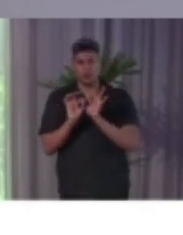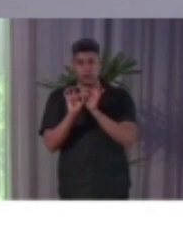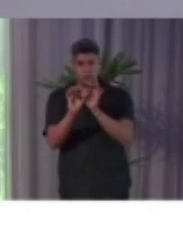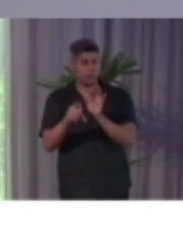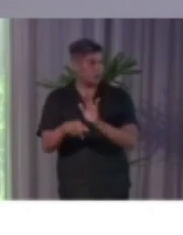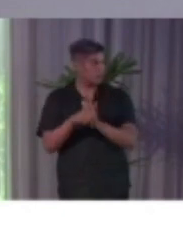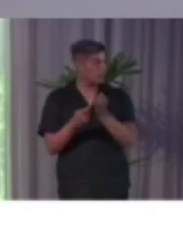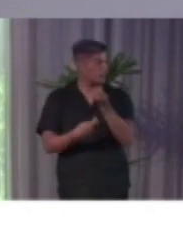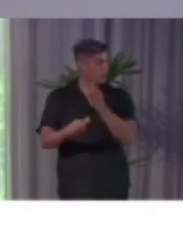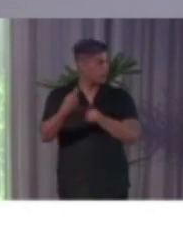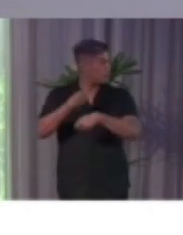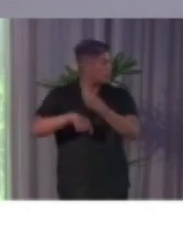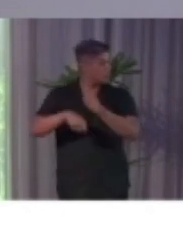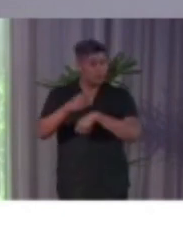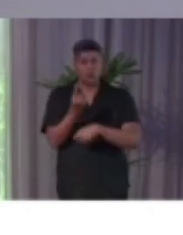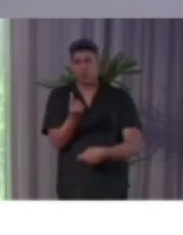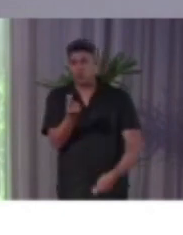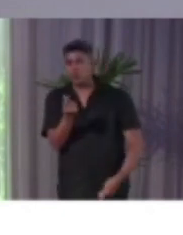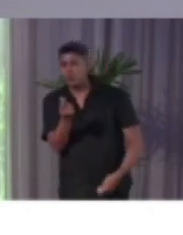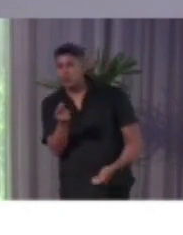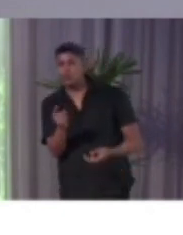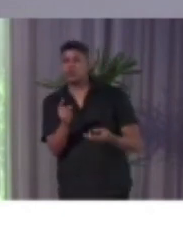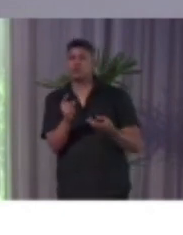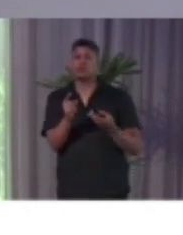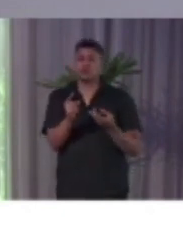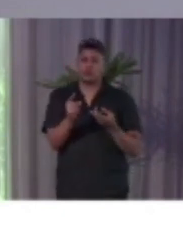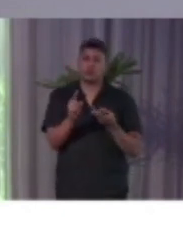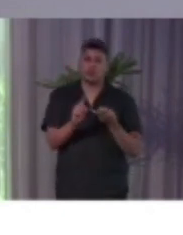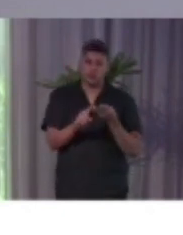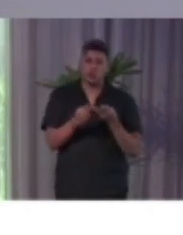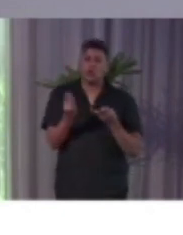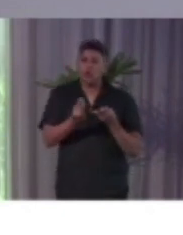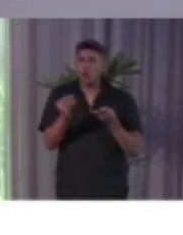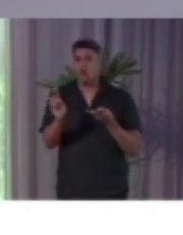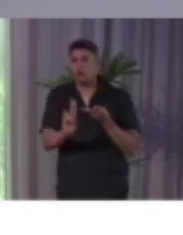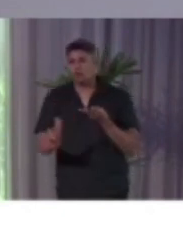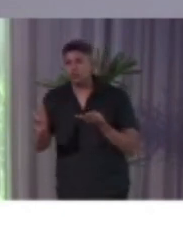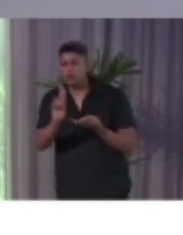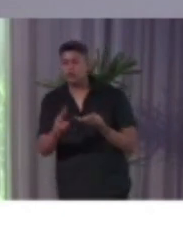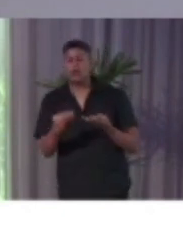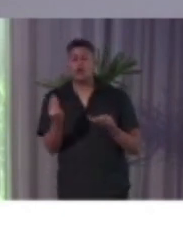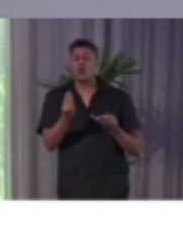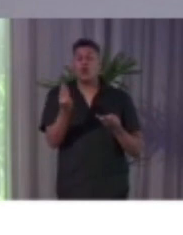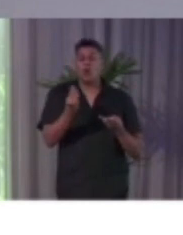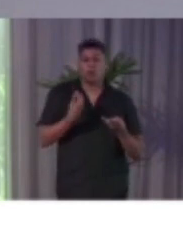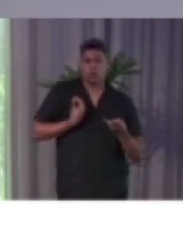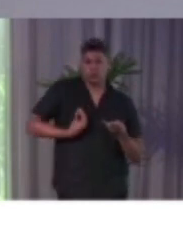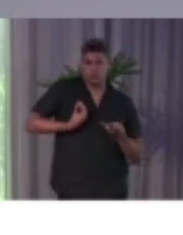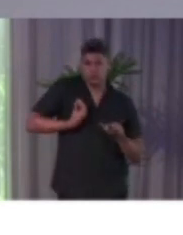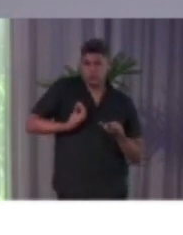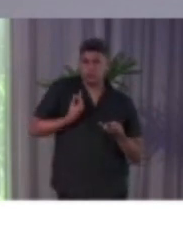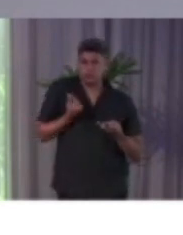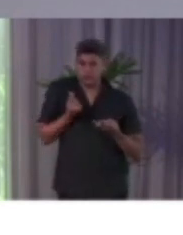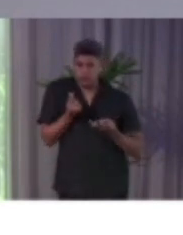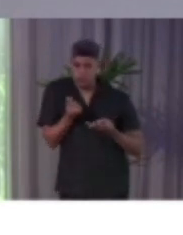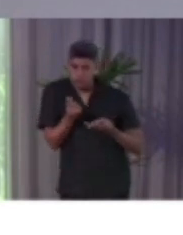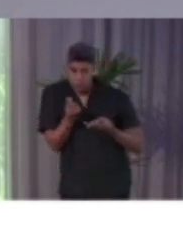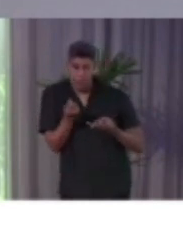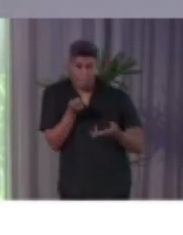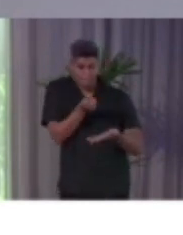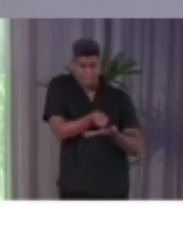questão econômica, custo-efetividade, custo-utilidade, impacto orçamentário, questões organizacionais de